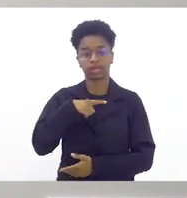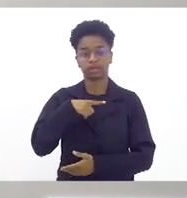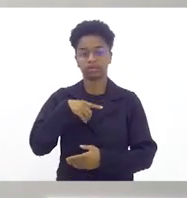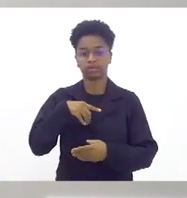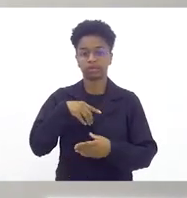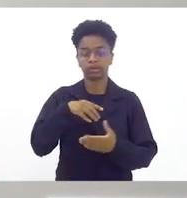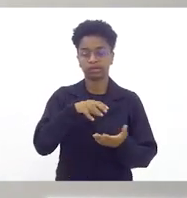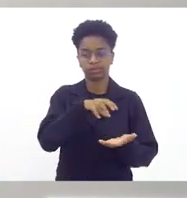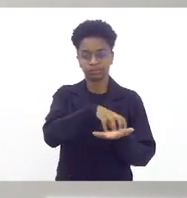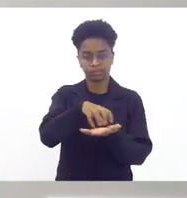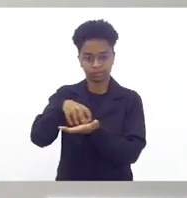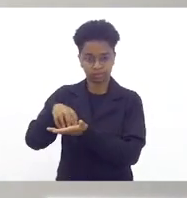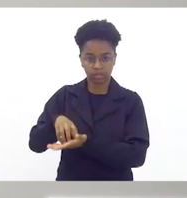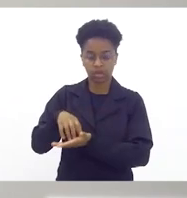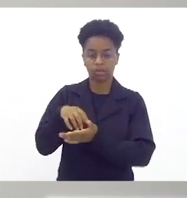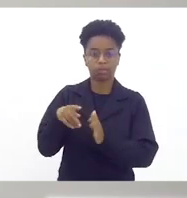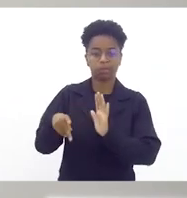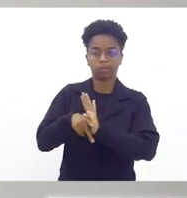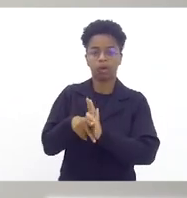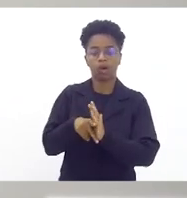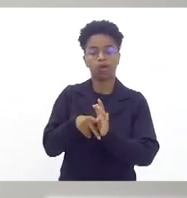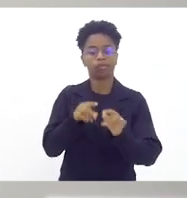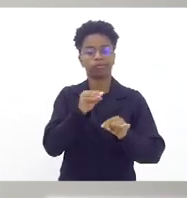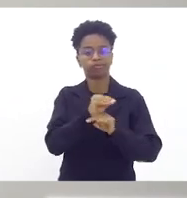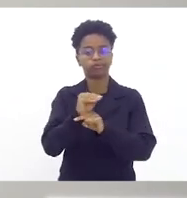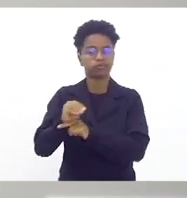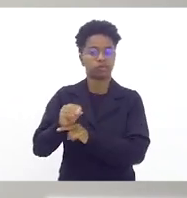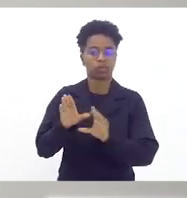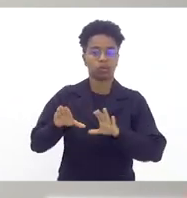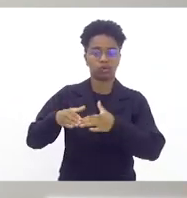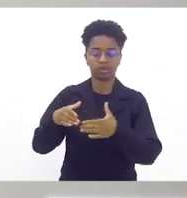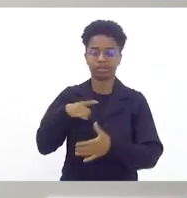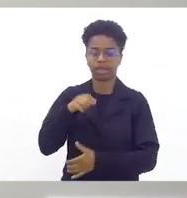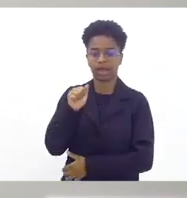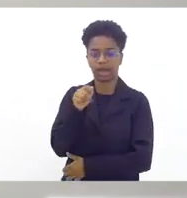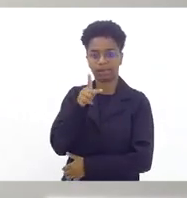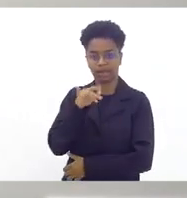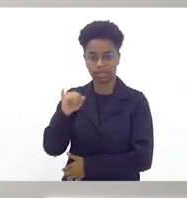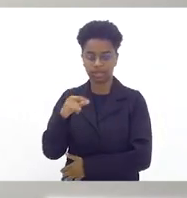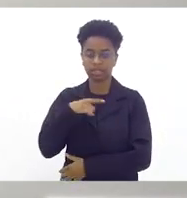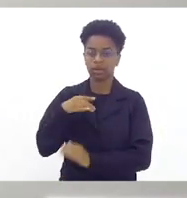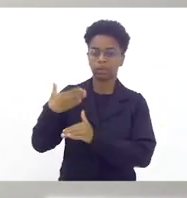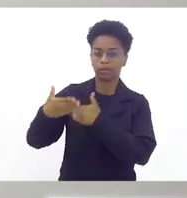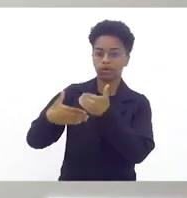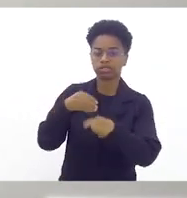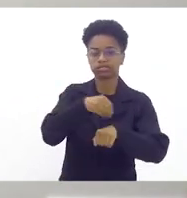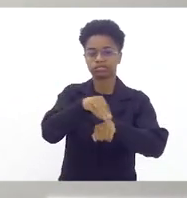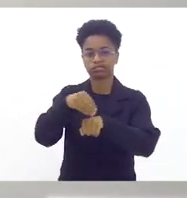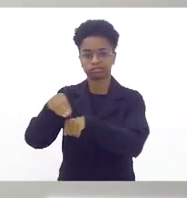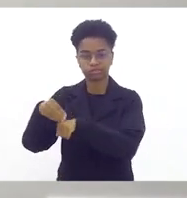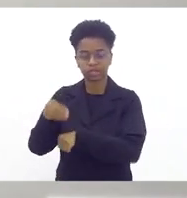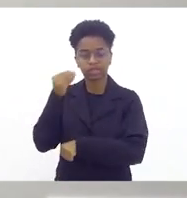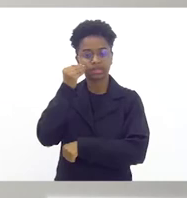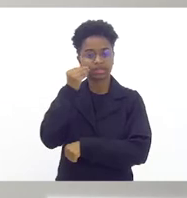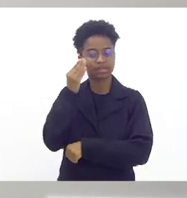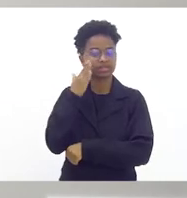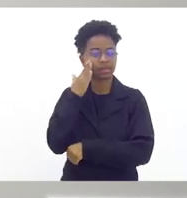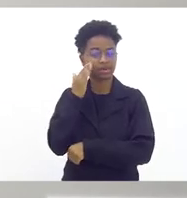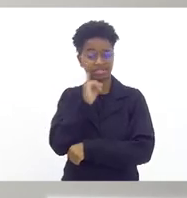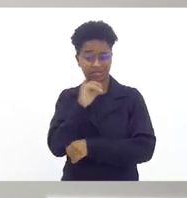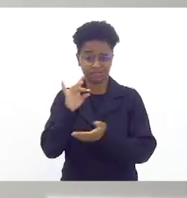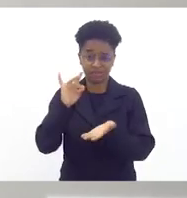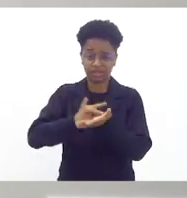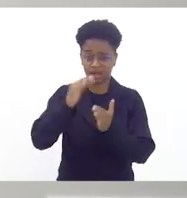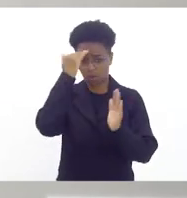regionais de tutela coletiva, então, há APIs, ou seja, procedimentos de instrução para apurar o cumprimento